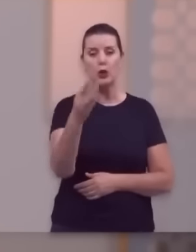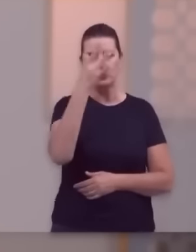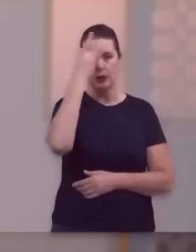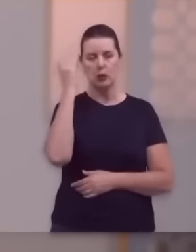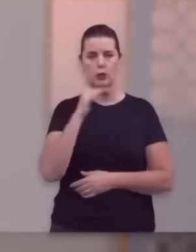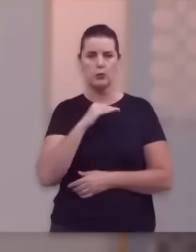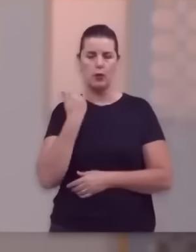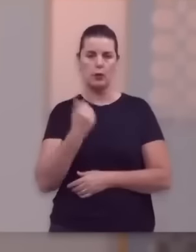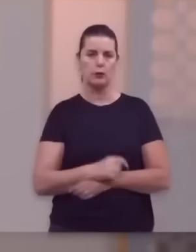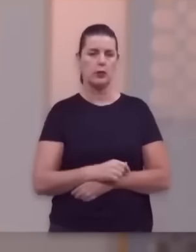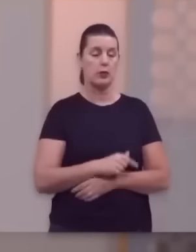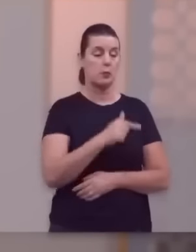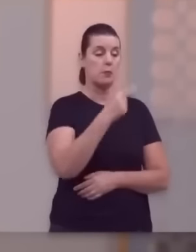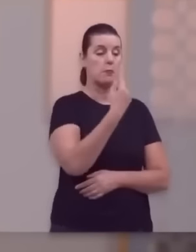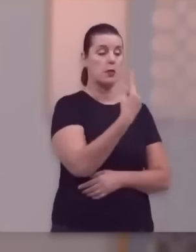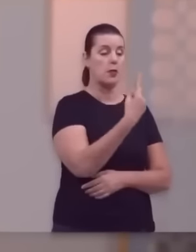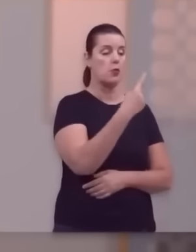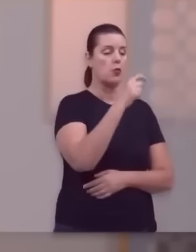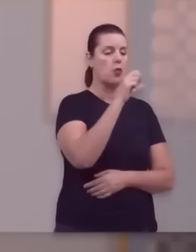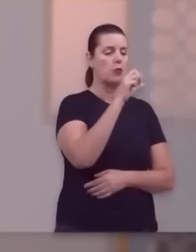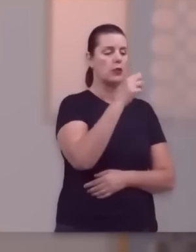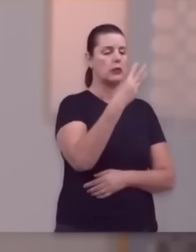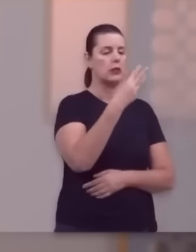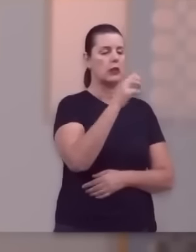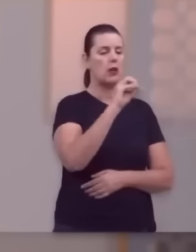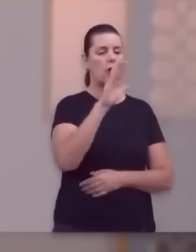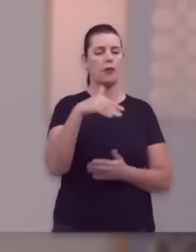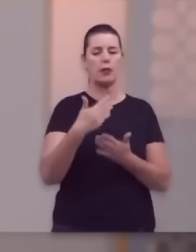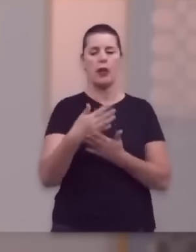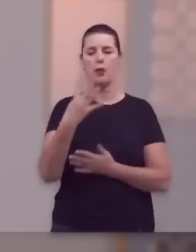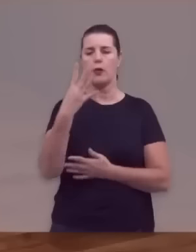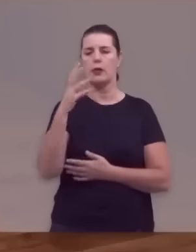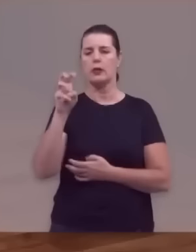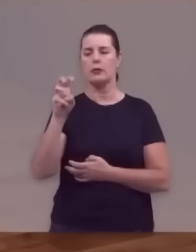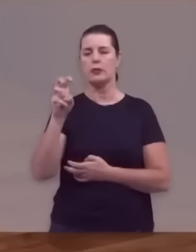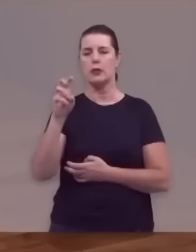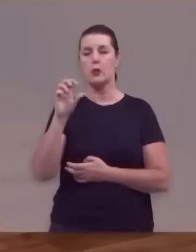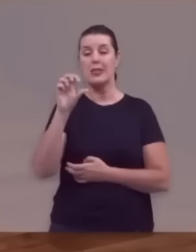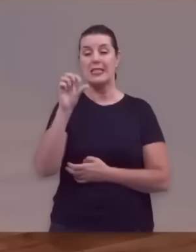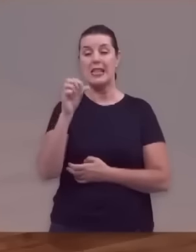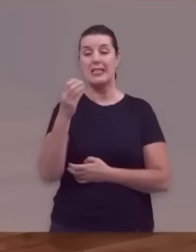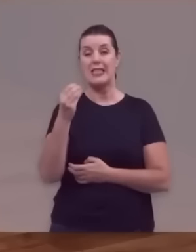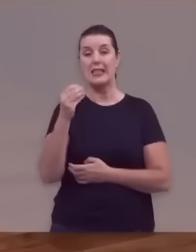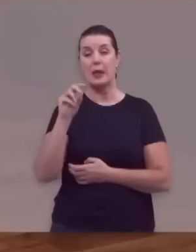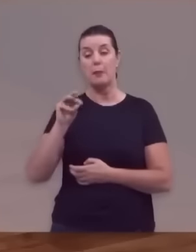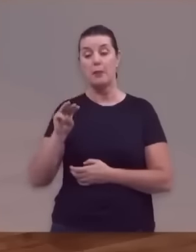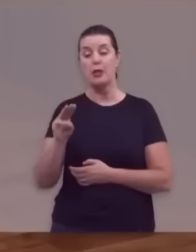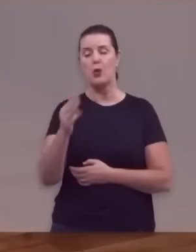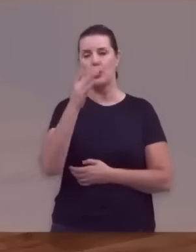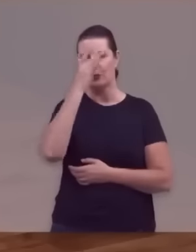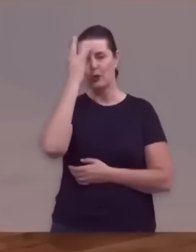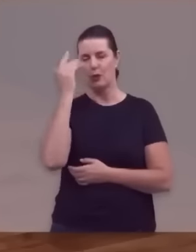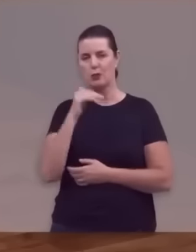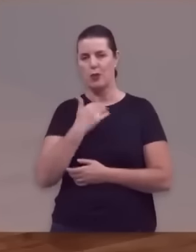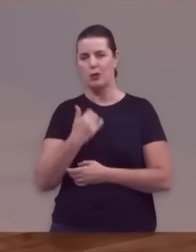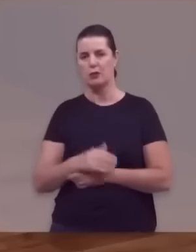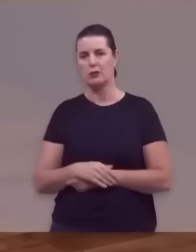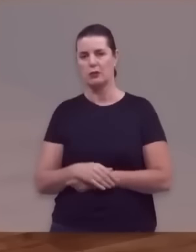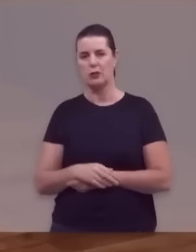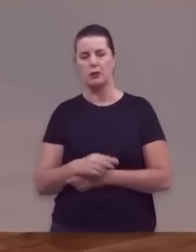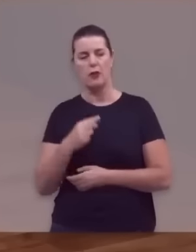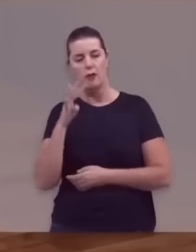1945 60 de pessoas mortas Depois dessa tragédia toda